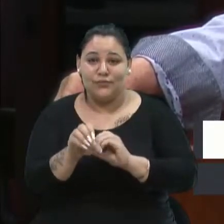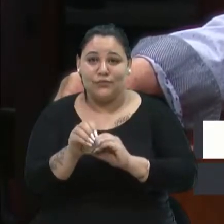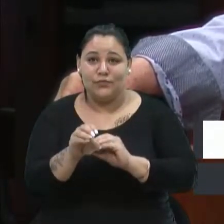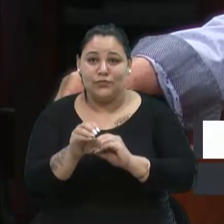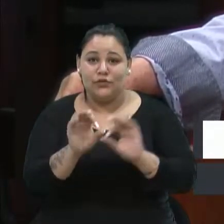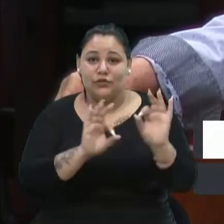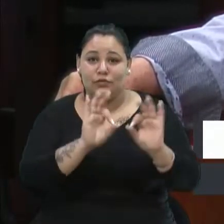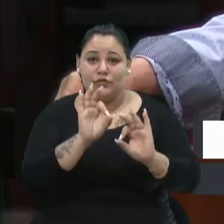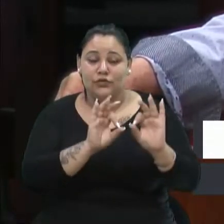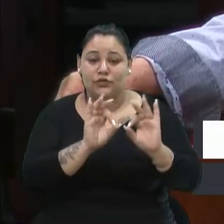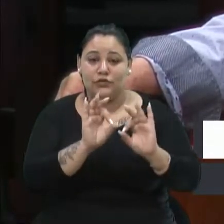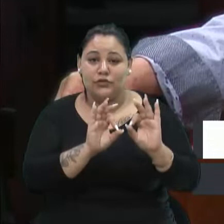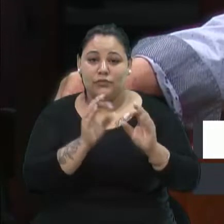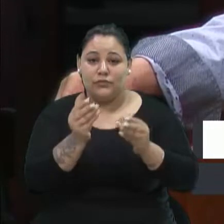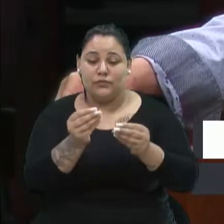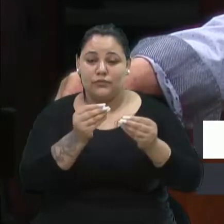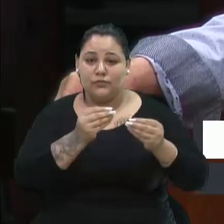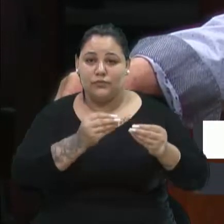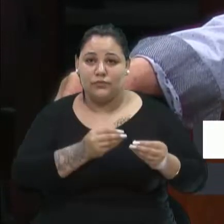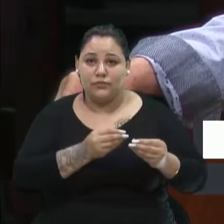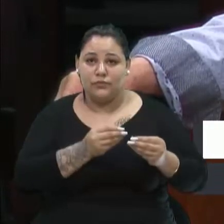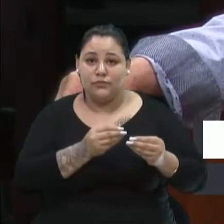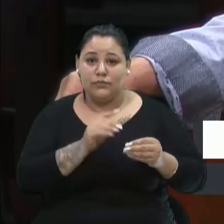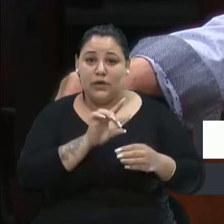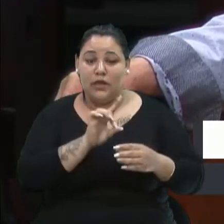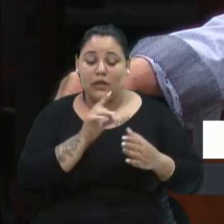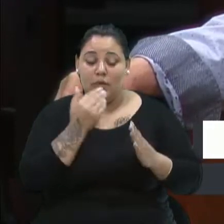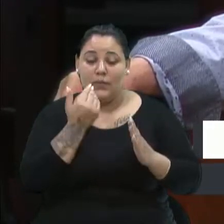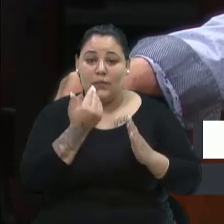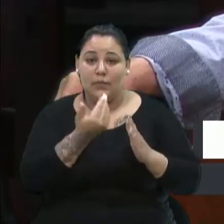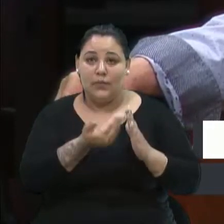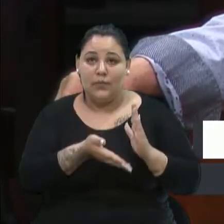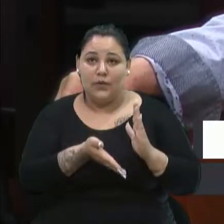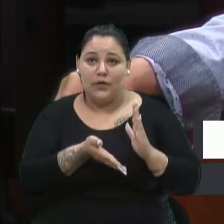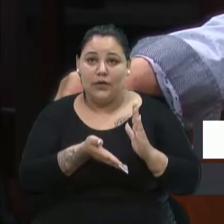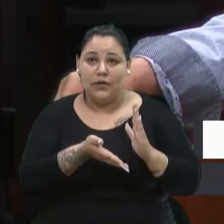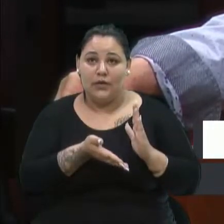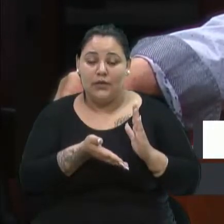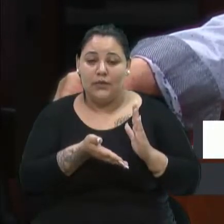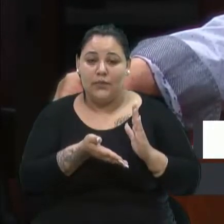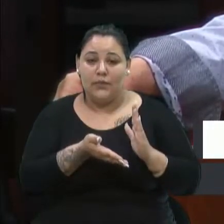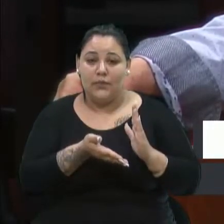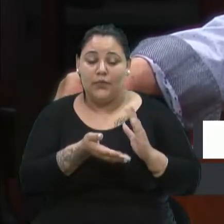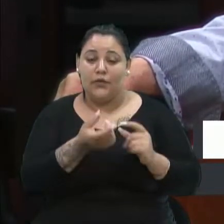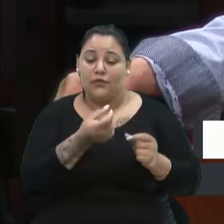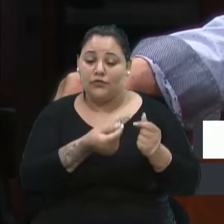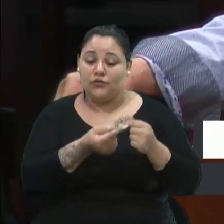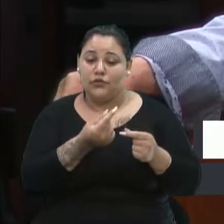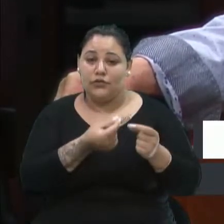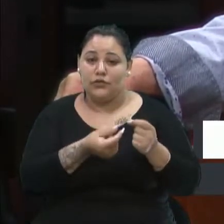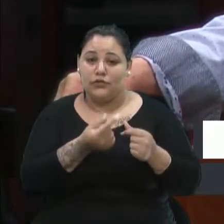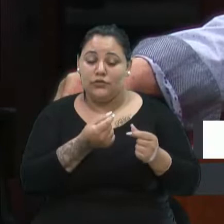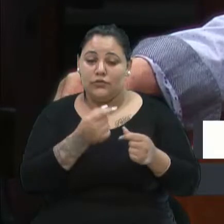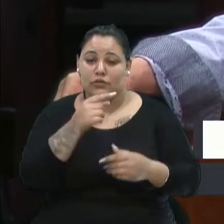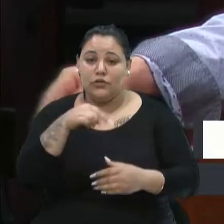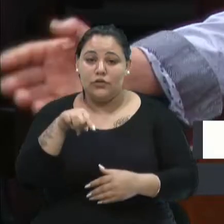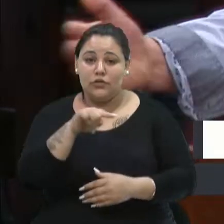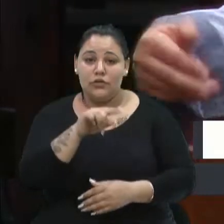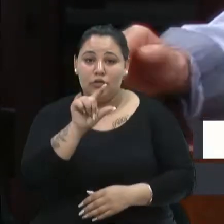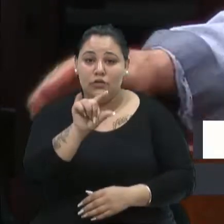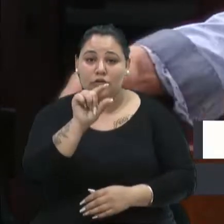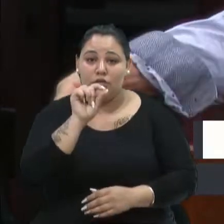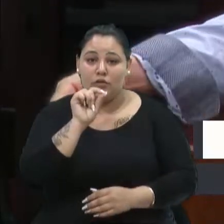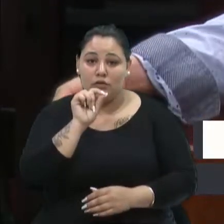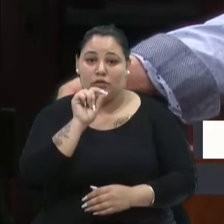para cá, a gente, para não perder este financiamento, a gente optou,